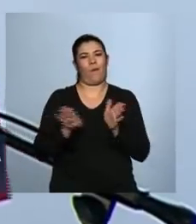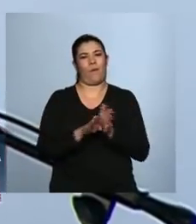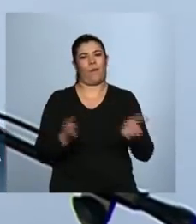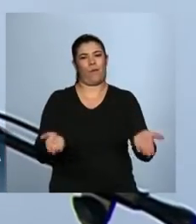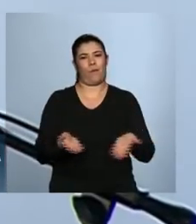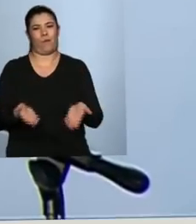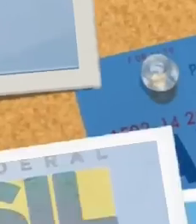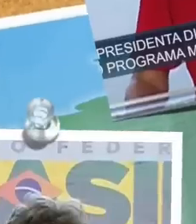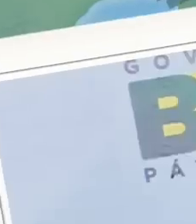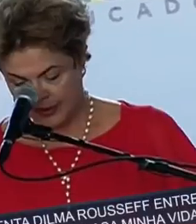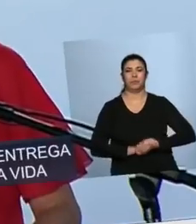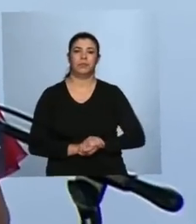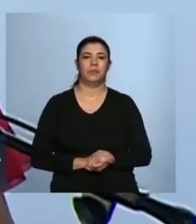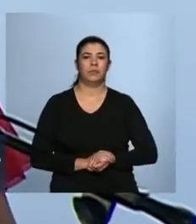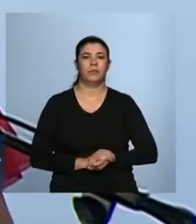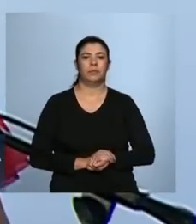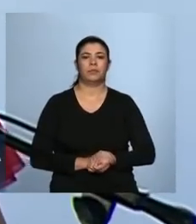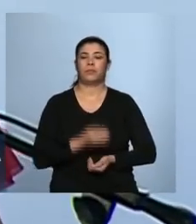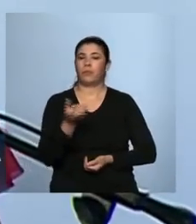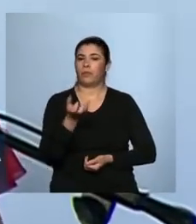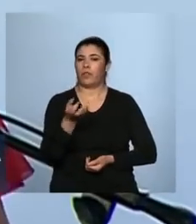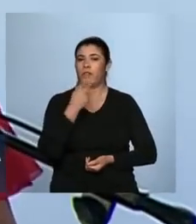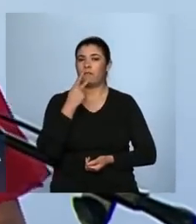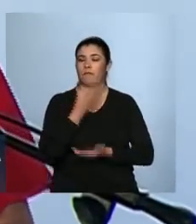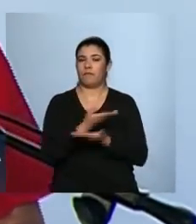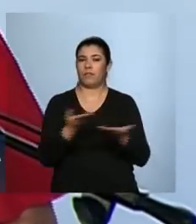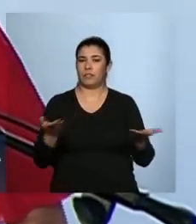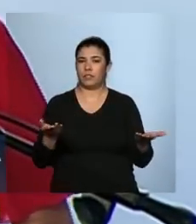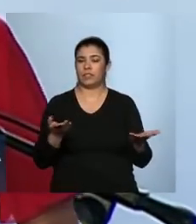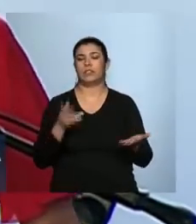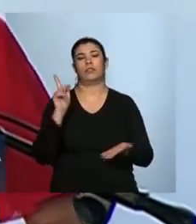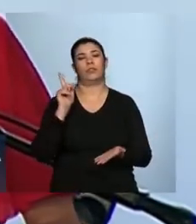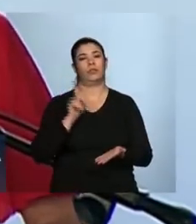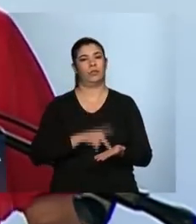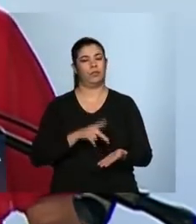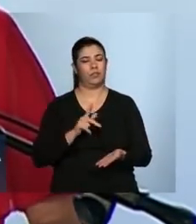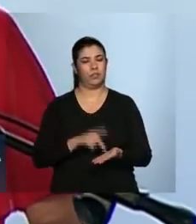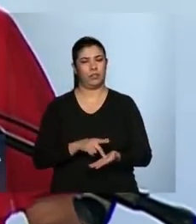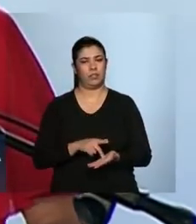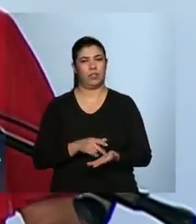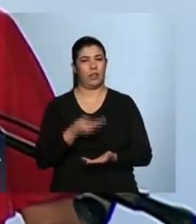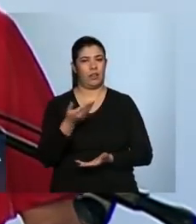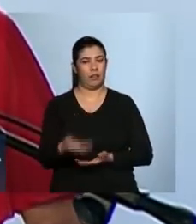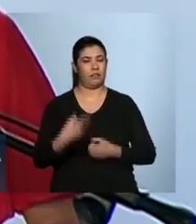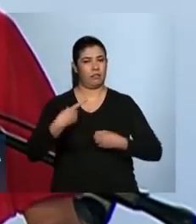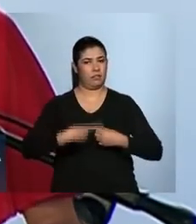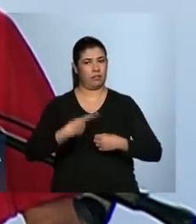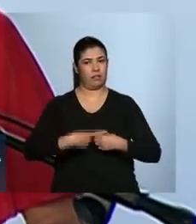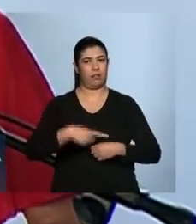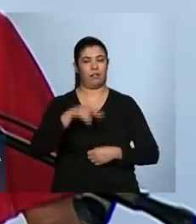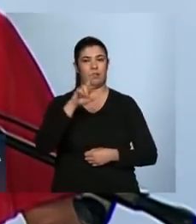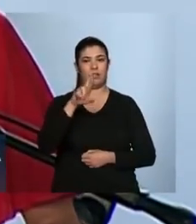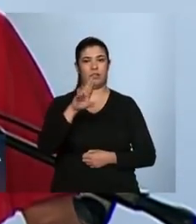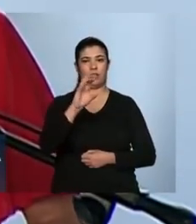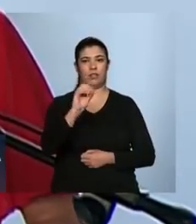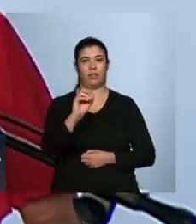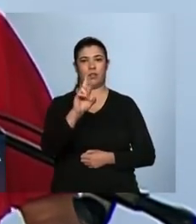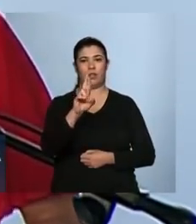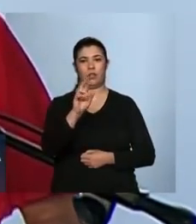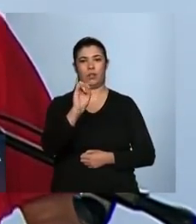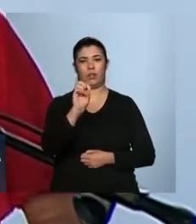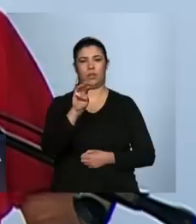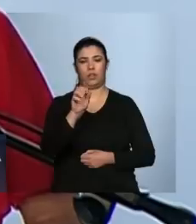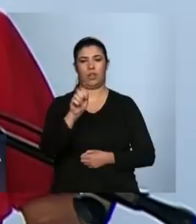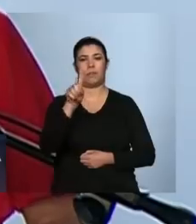em Roraima Quero Dizer para vocês que de fato Roraima é a capital mais distante